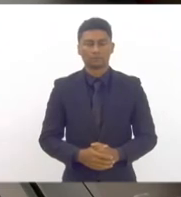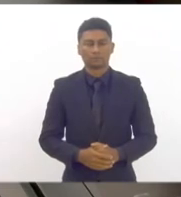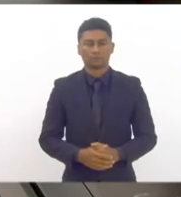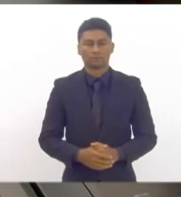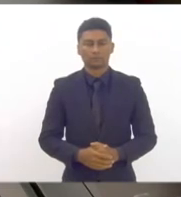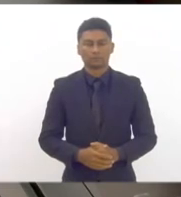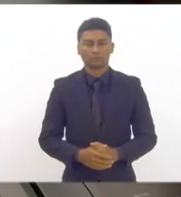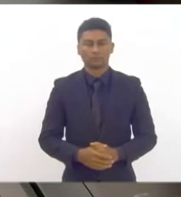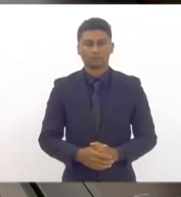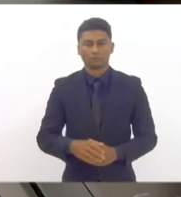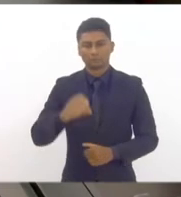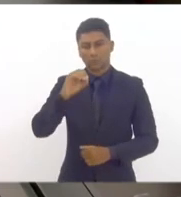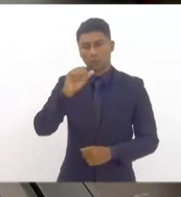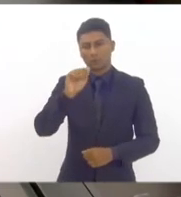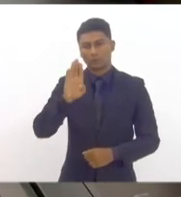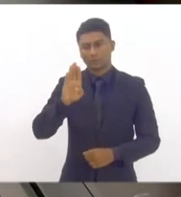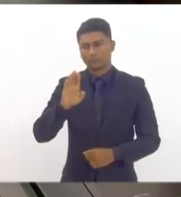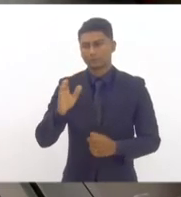Próximo é OAB.